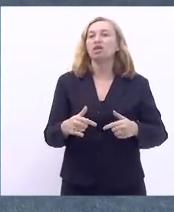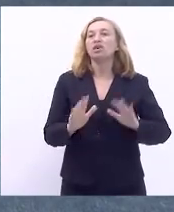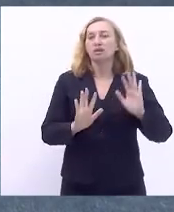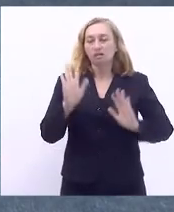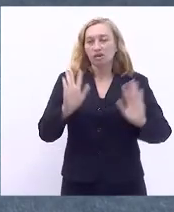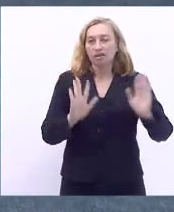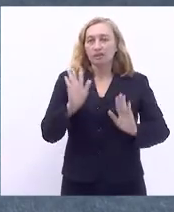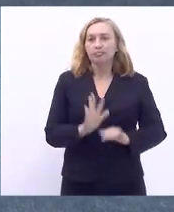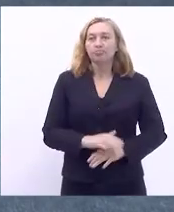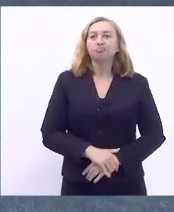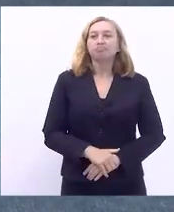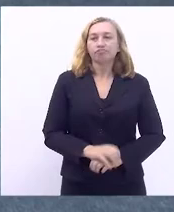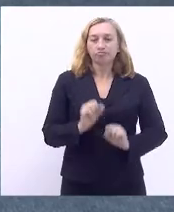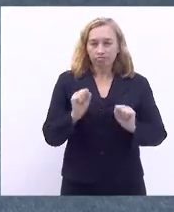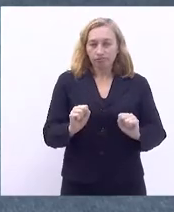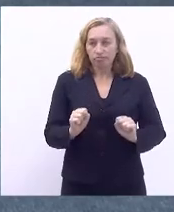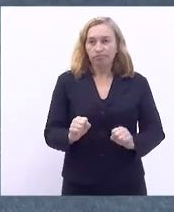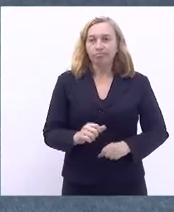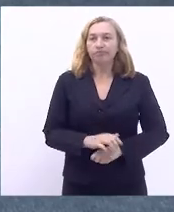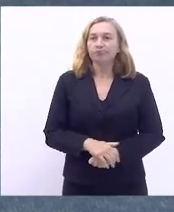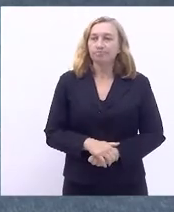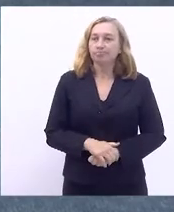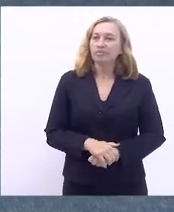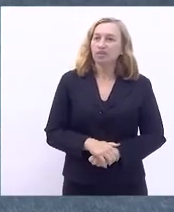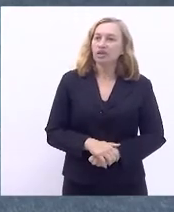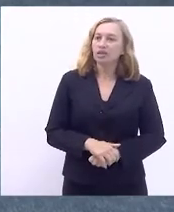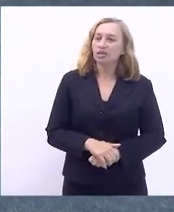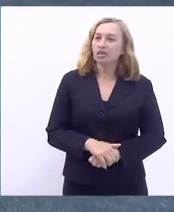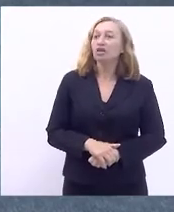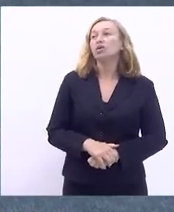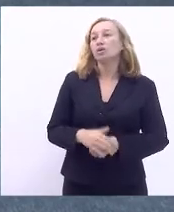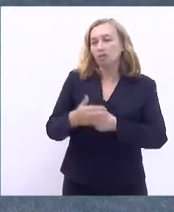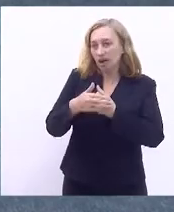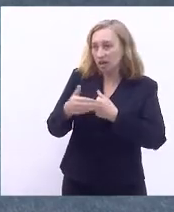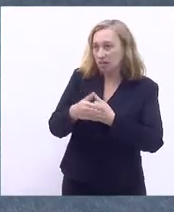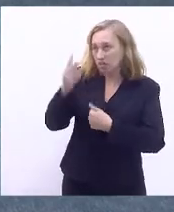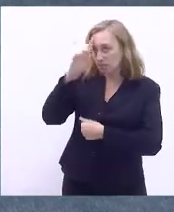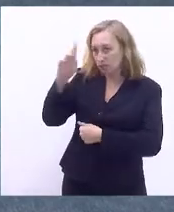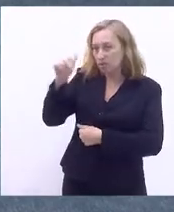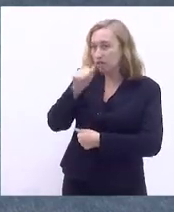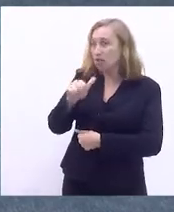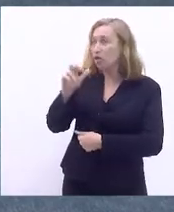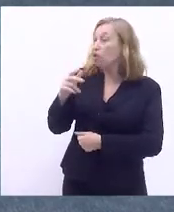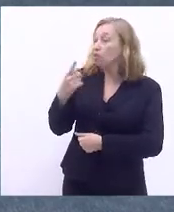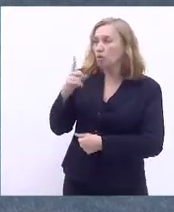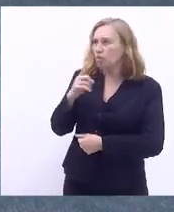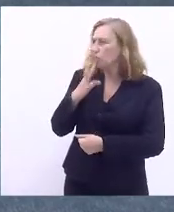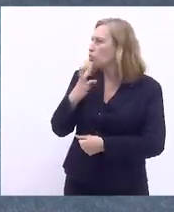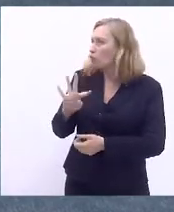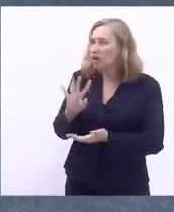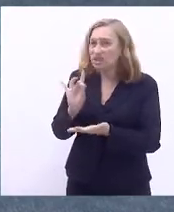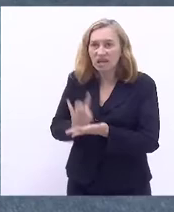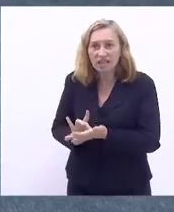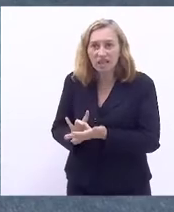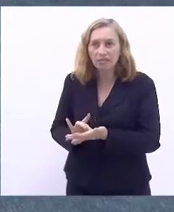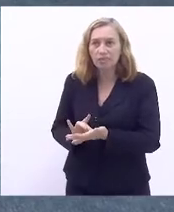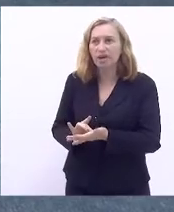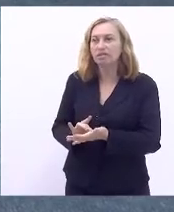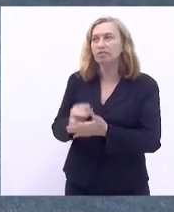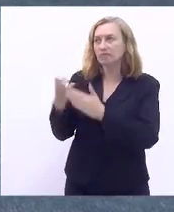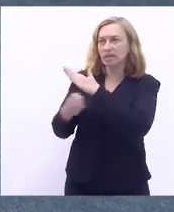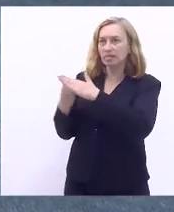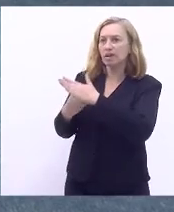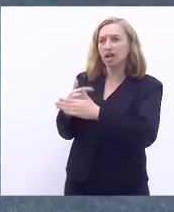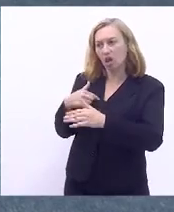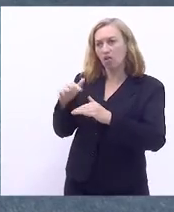siderúrgica. Então, eu posso, Vossa Excelência, já que eu tenho muito apreço à Vossa Excelência, o senhor não conhece a realidade perto dessa siderúrgica. Eu também fui ameaçada